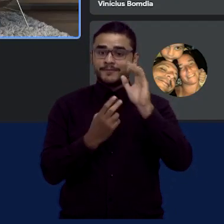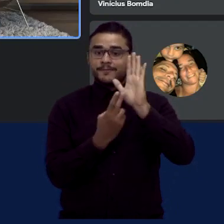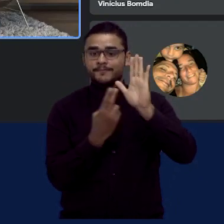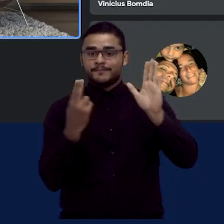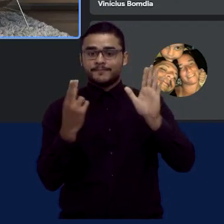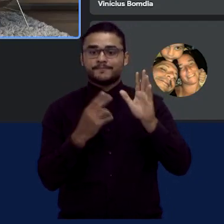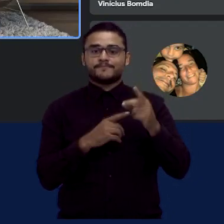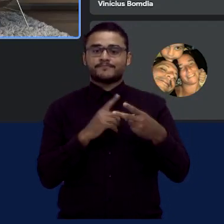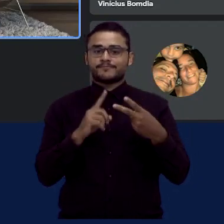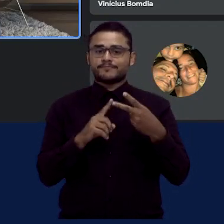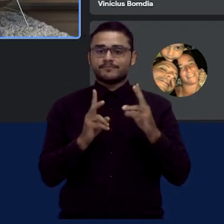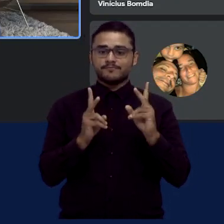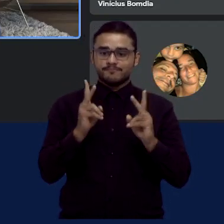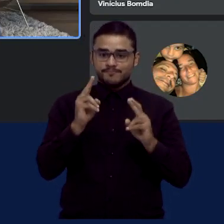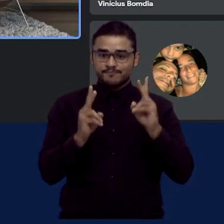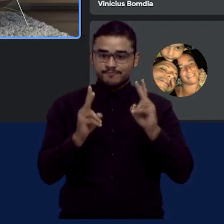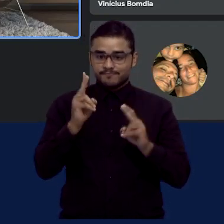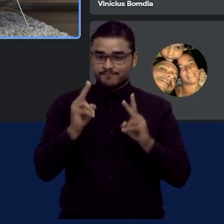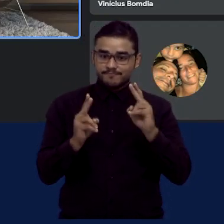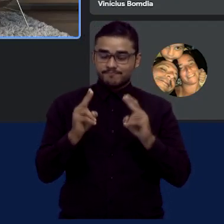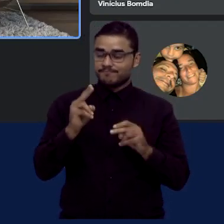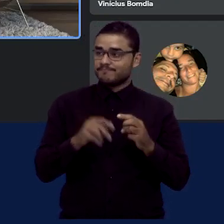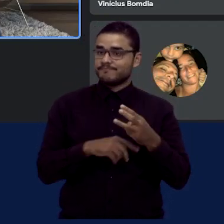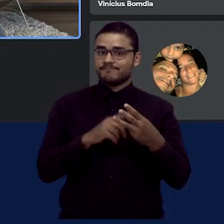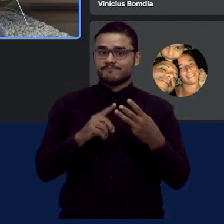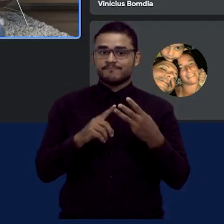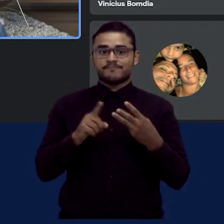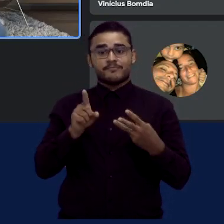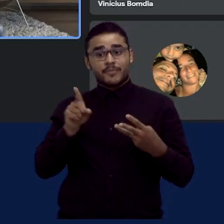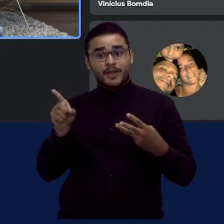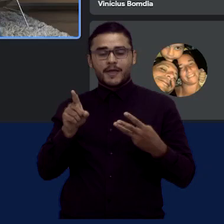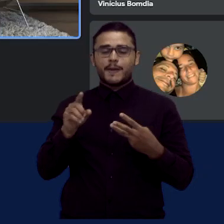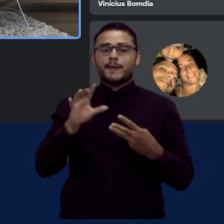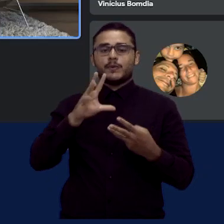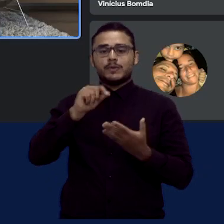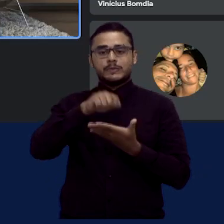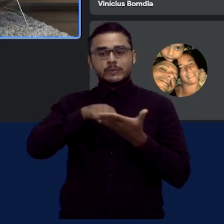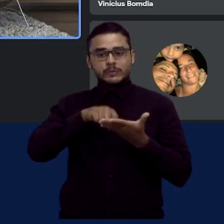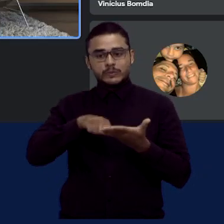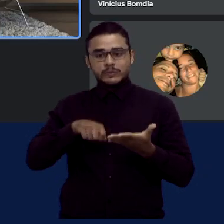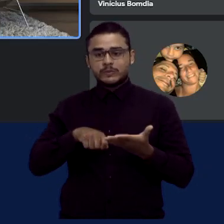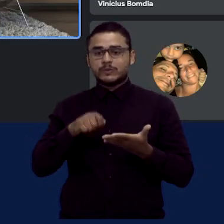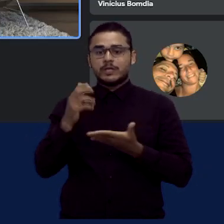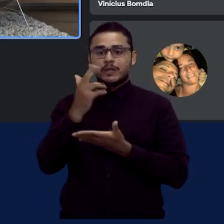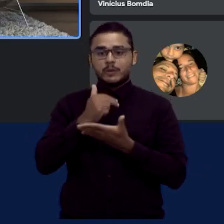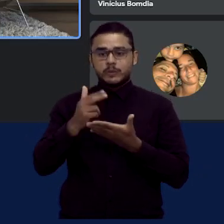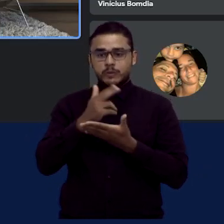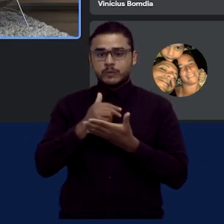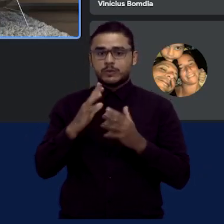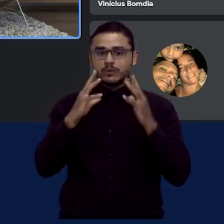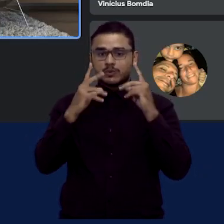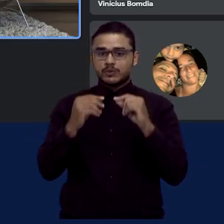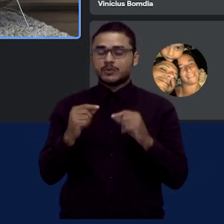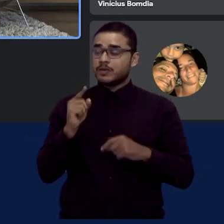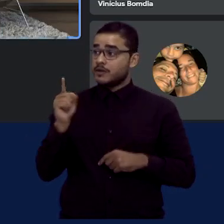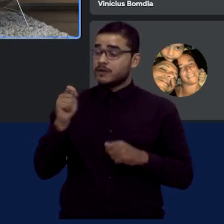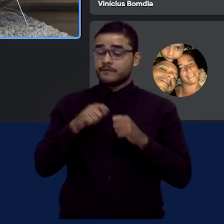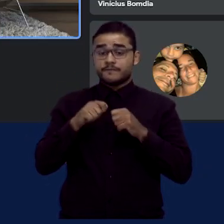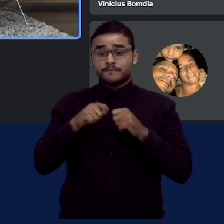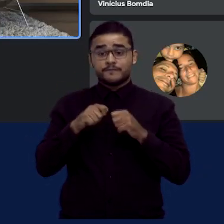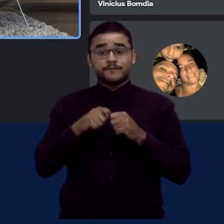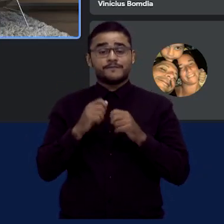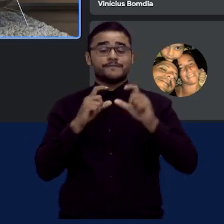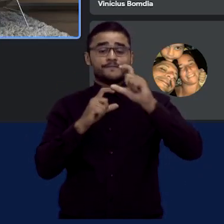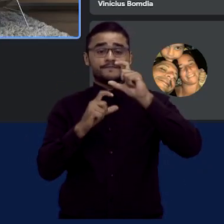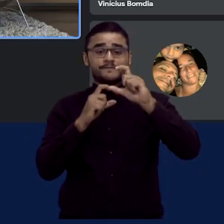entre outras coisas que eu sei que Luiz Carlos está sempre muito ativo. Ele vai ter a oportunidade agora de se apresentar e também eu